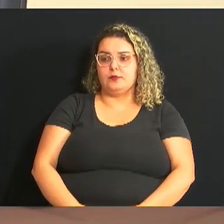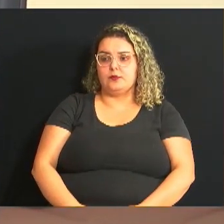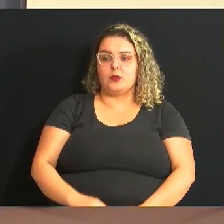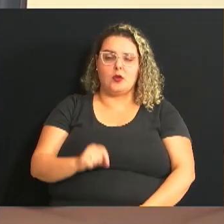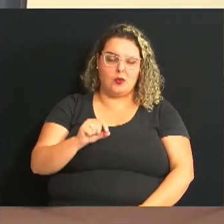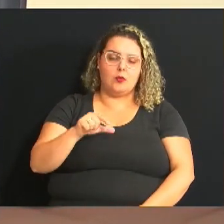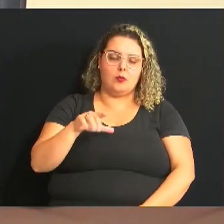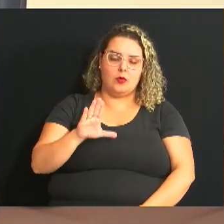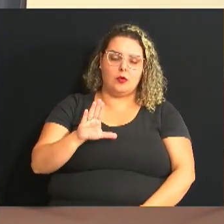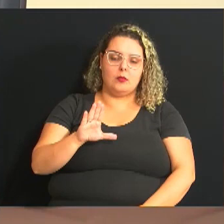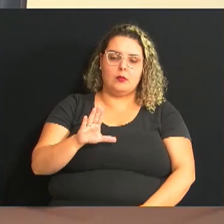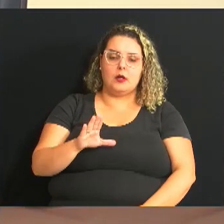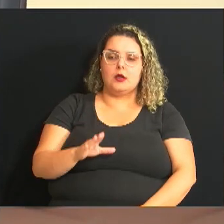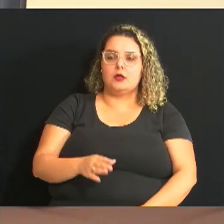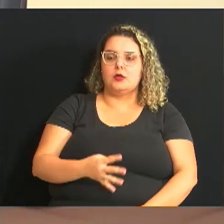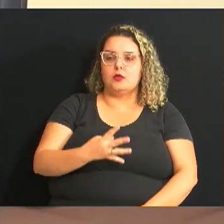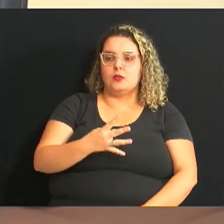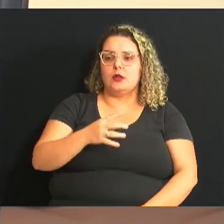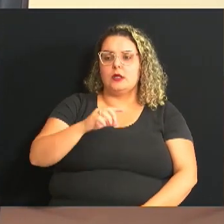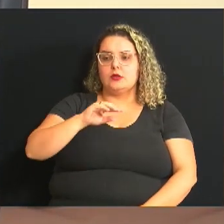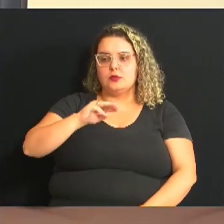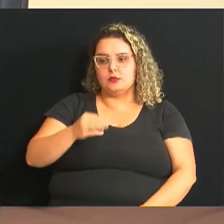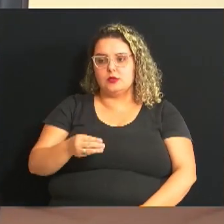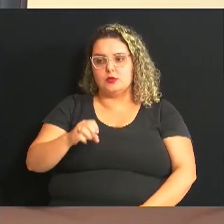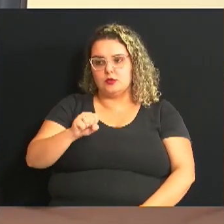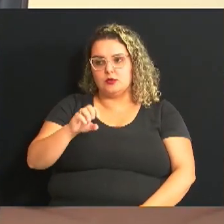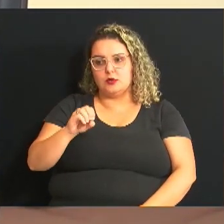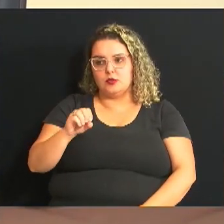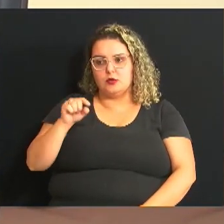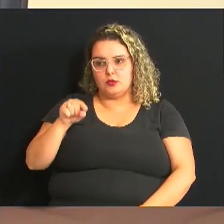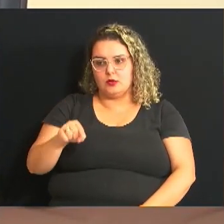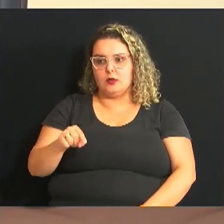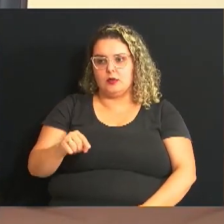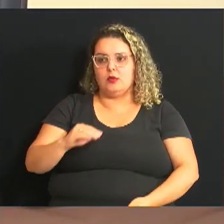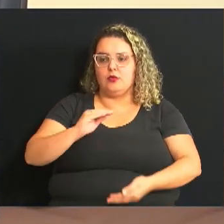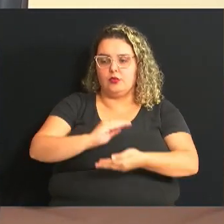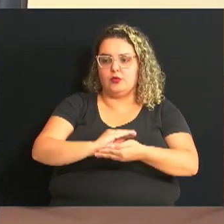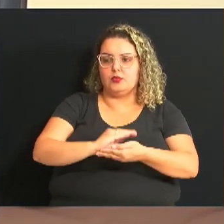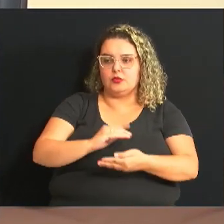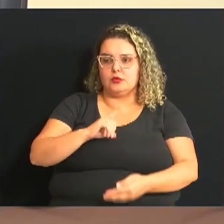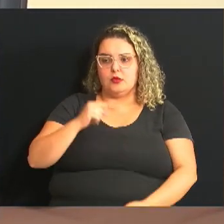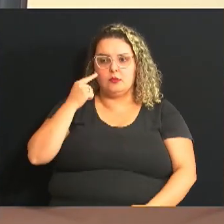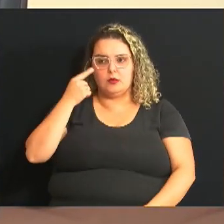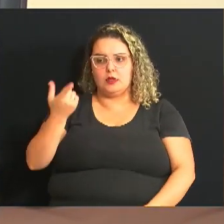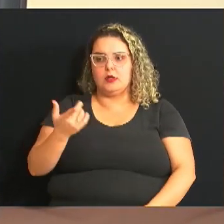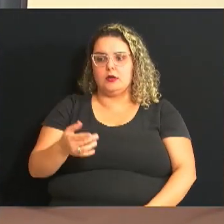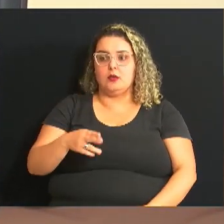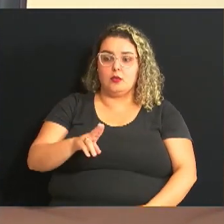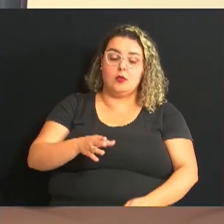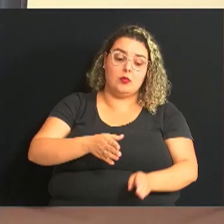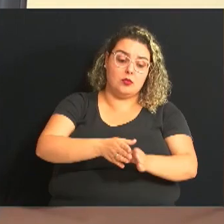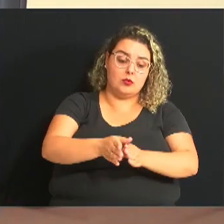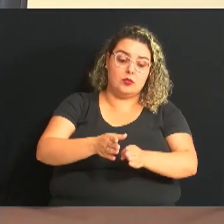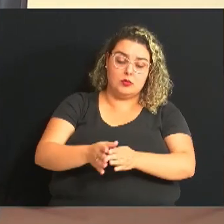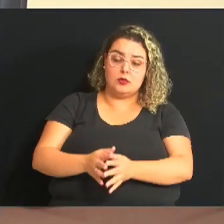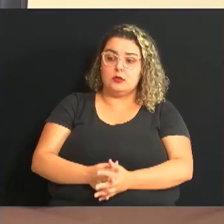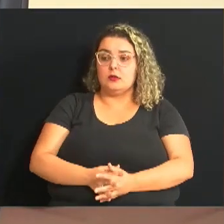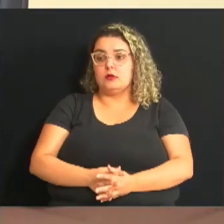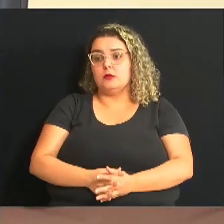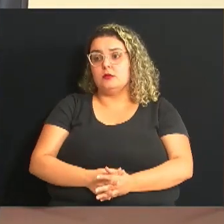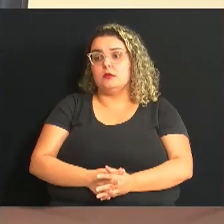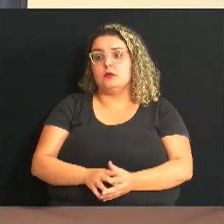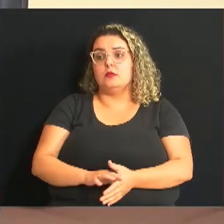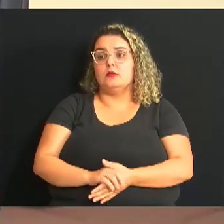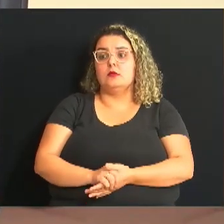de 4.800.000, o fundo tem uma ideia de, por exemplo, ou os conselhos, não sei, de qual é